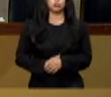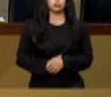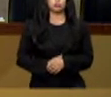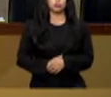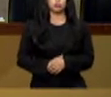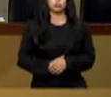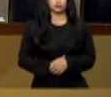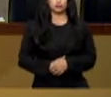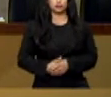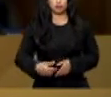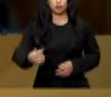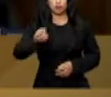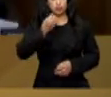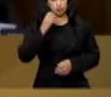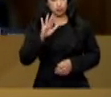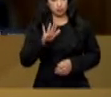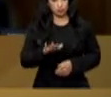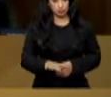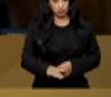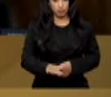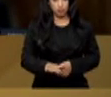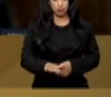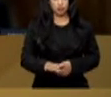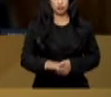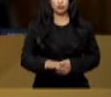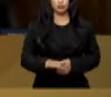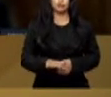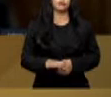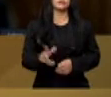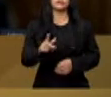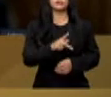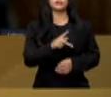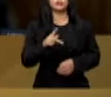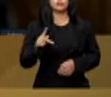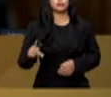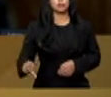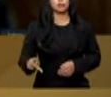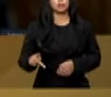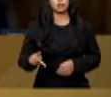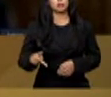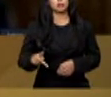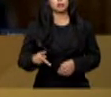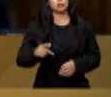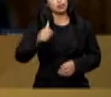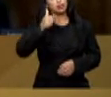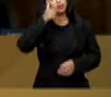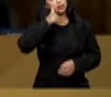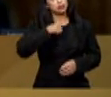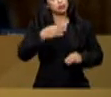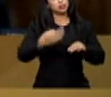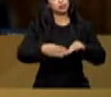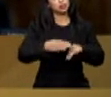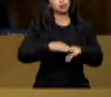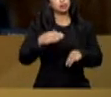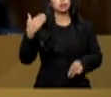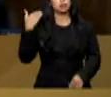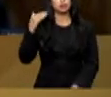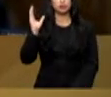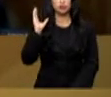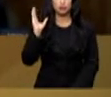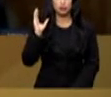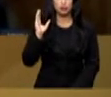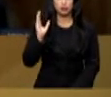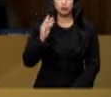Boa tarde, presidente. Boa tarde, senhoras ministras, Rosa Weber, Carmen Lúcia, prezados colegas,